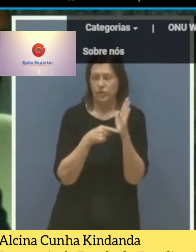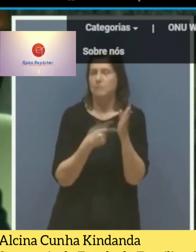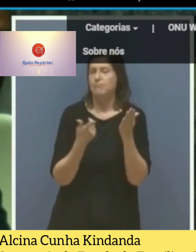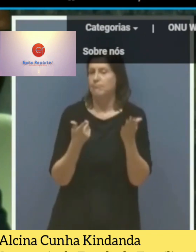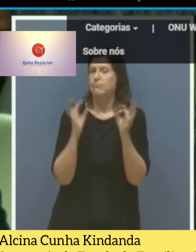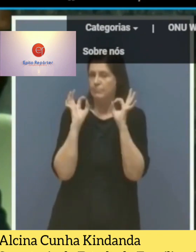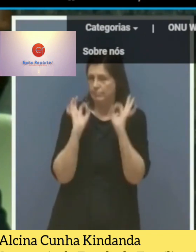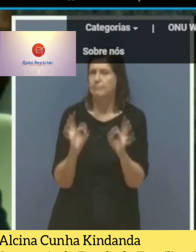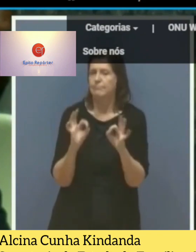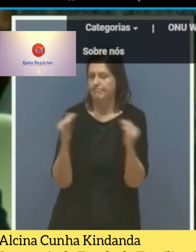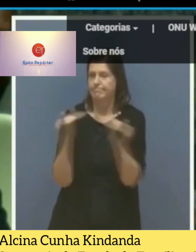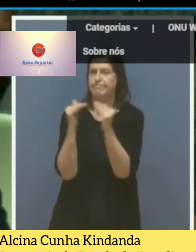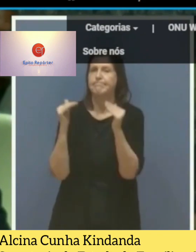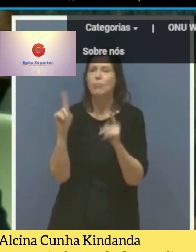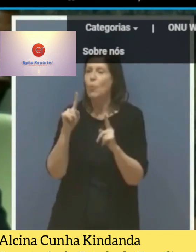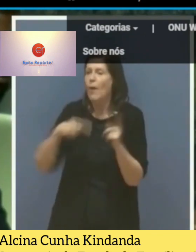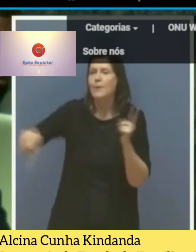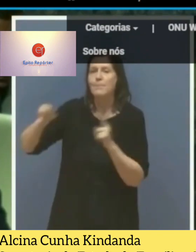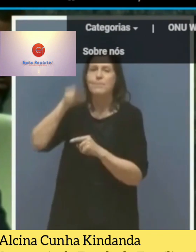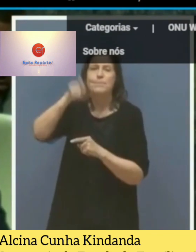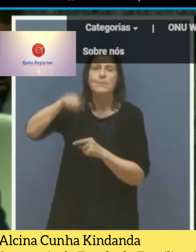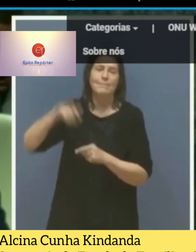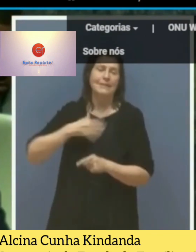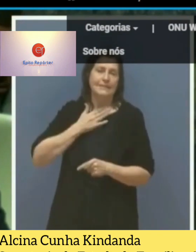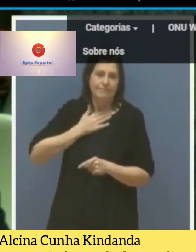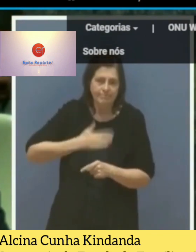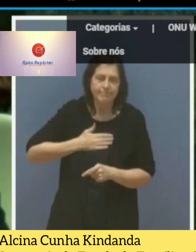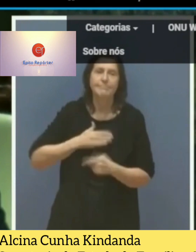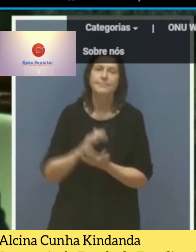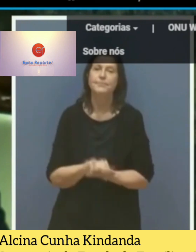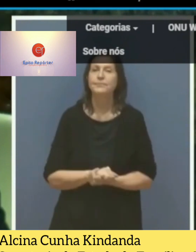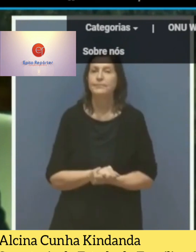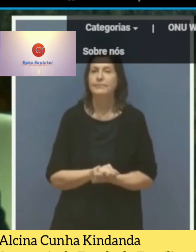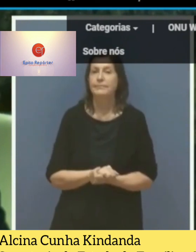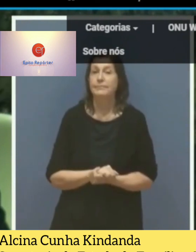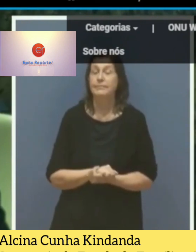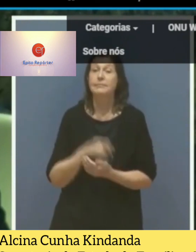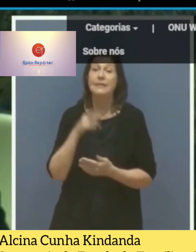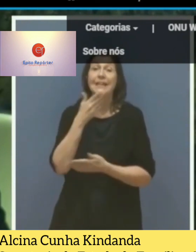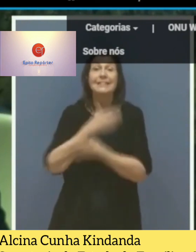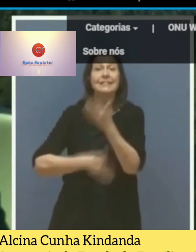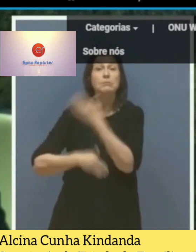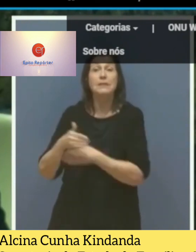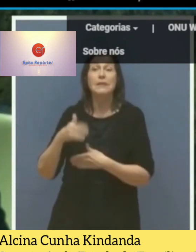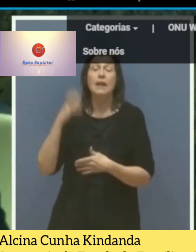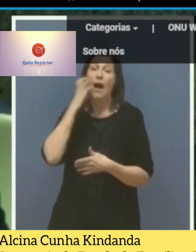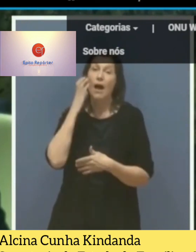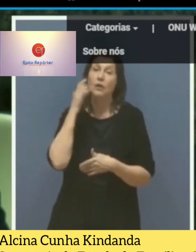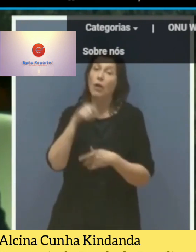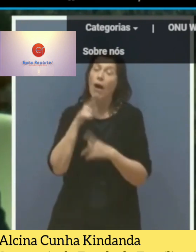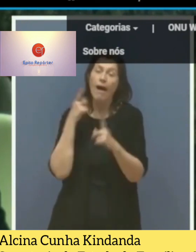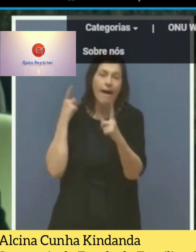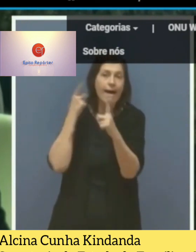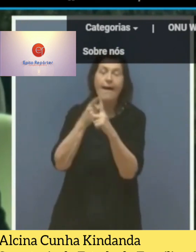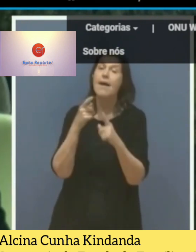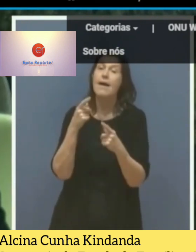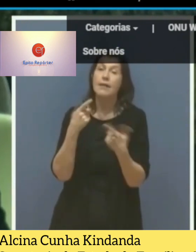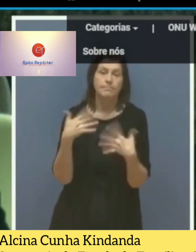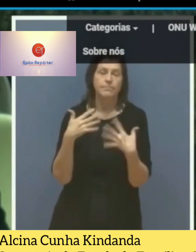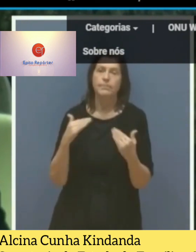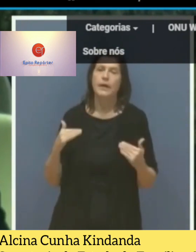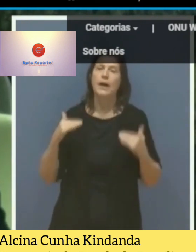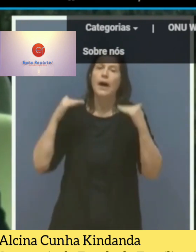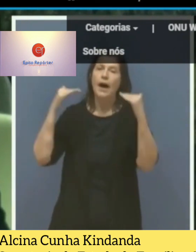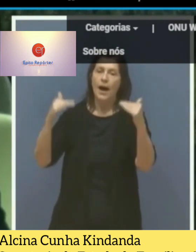pessoas em Angola resultam da existência de um número elevado minas terrestres resultante do período do